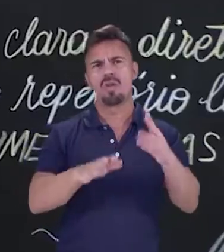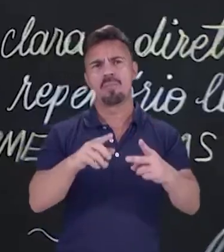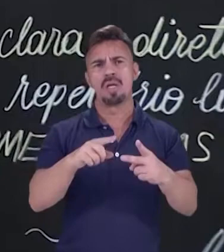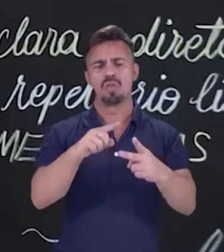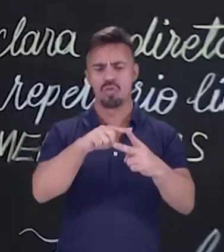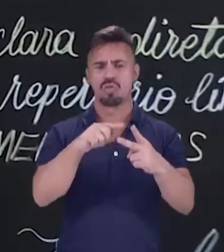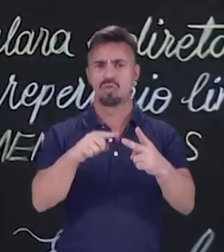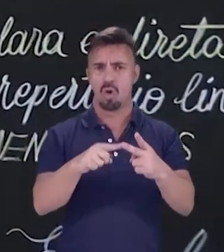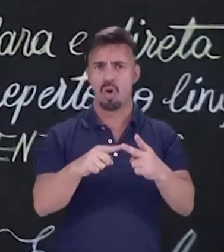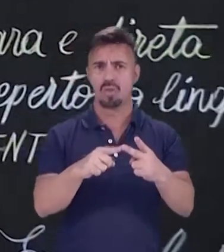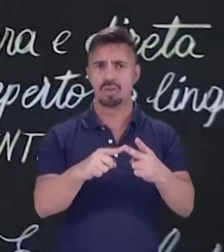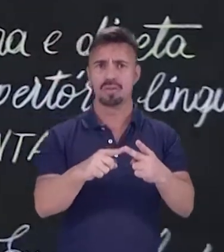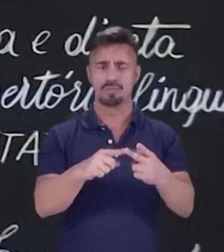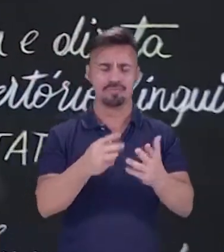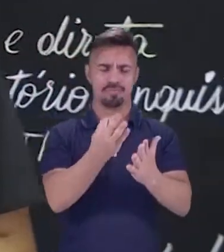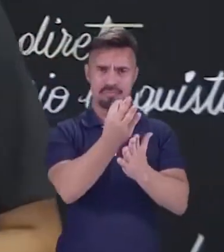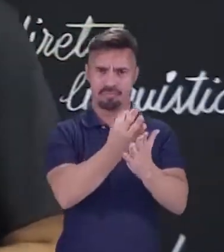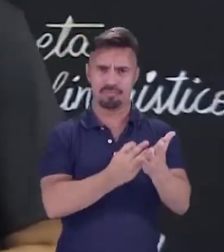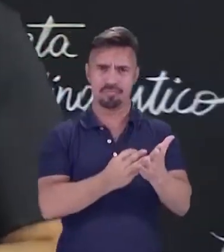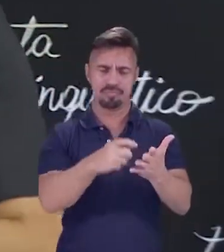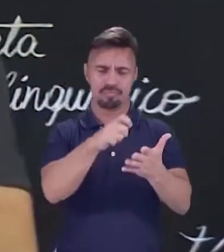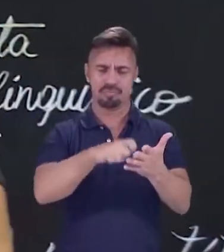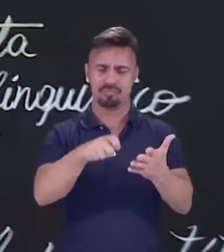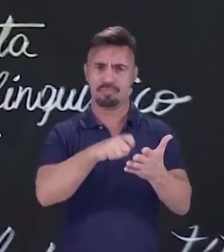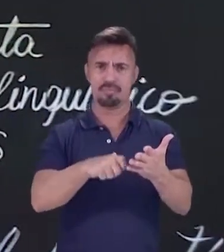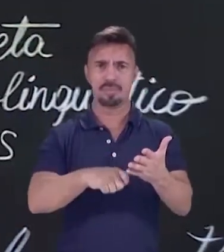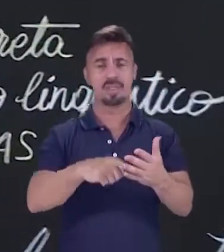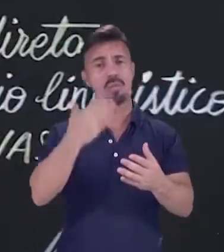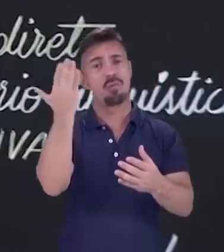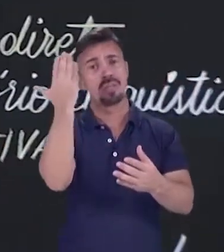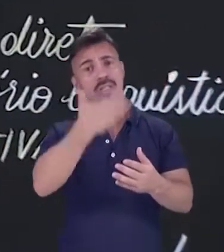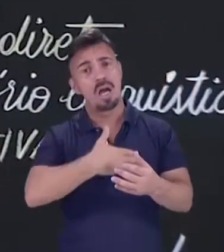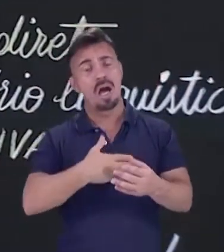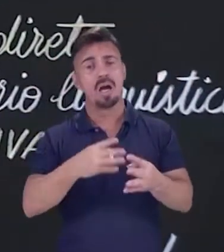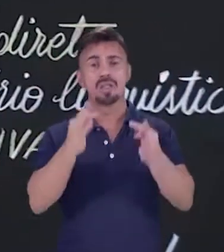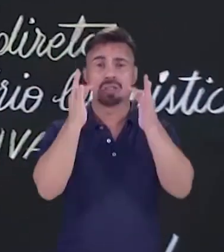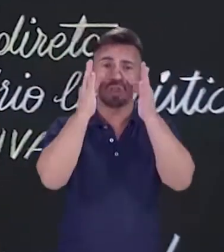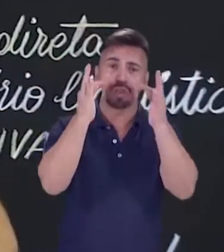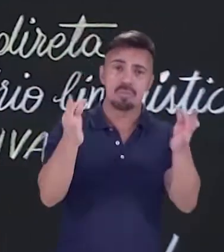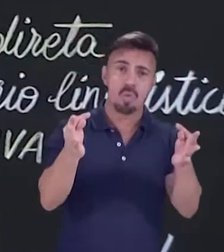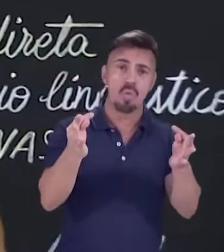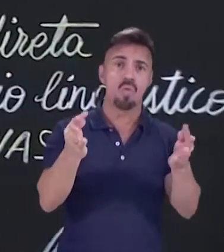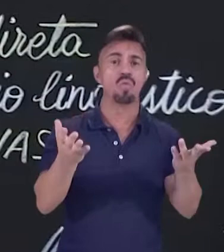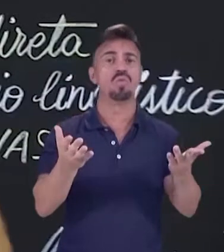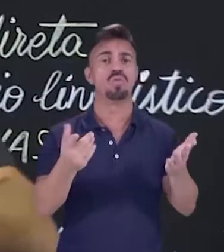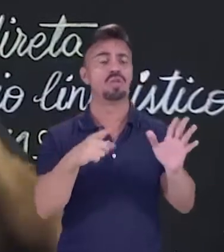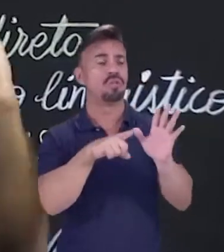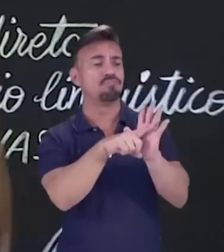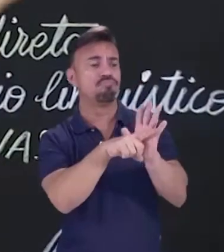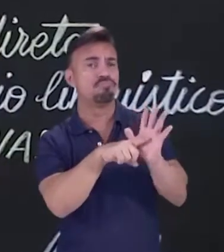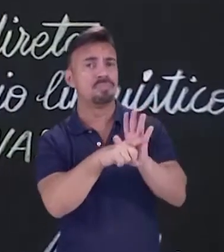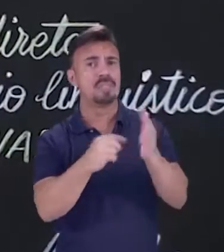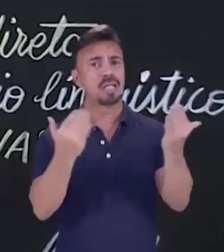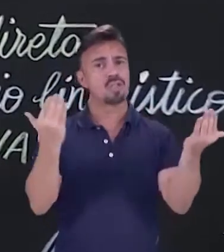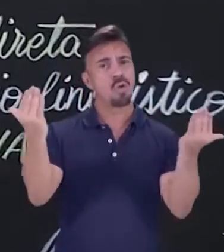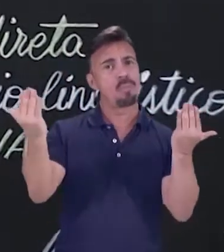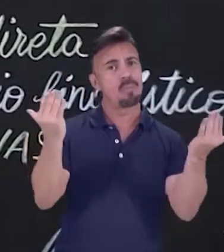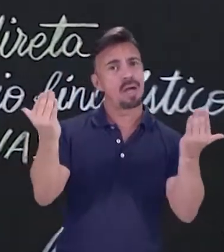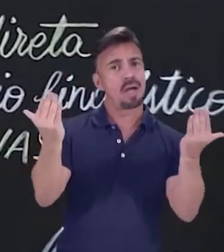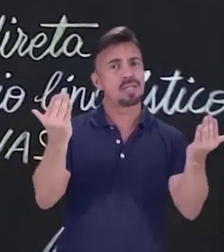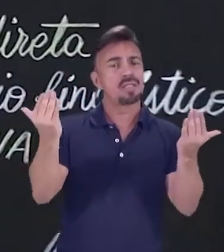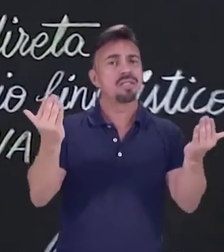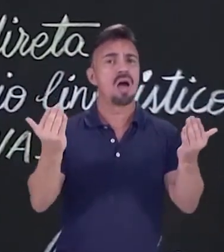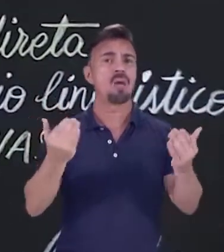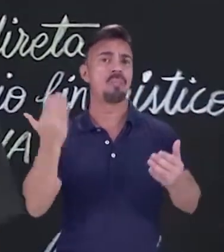É nesse momento que você vai apresentar as estratégias argumentativas, as comprovações, os testemunhos, as analogias, ou seja, comparações que você